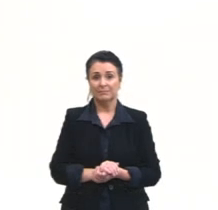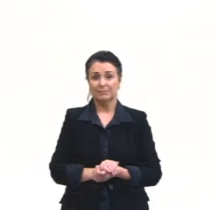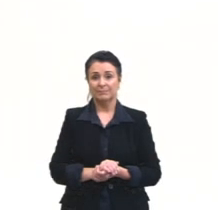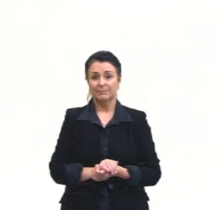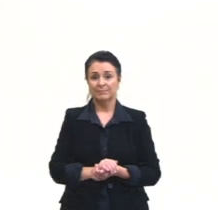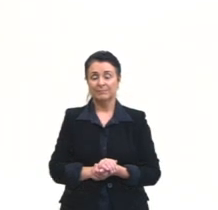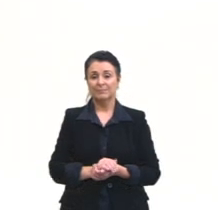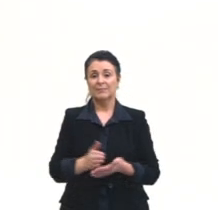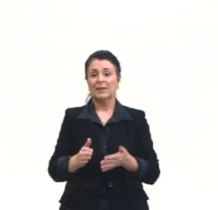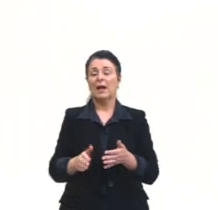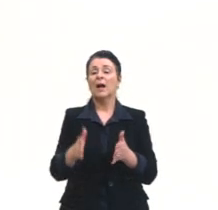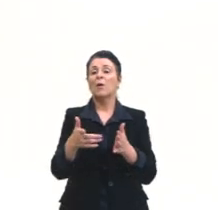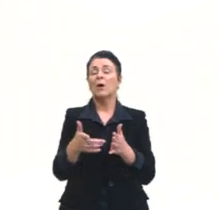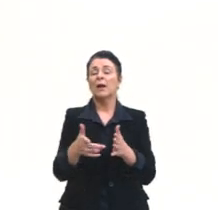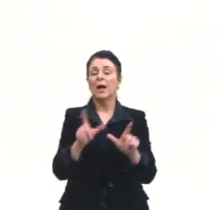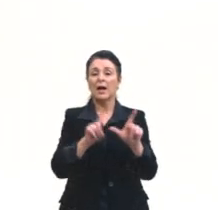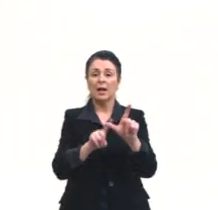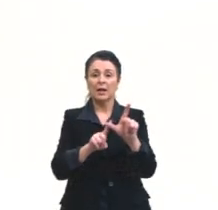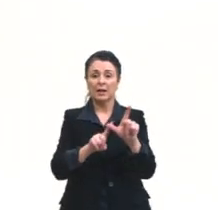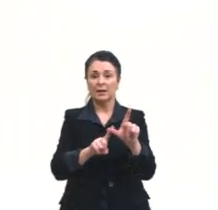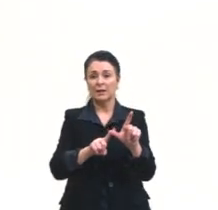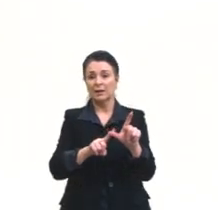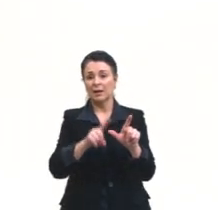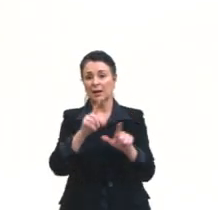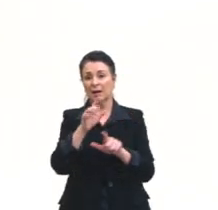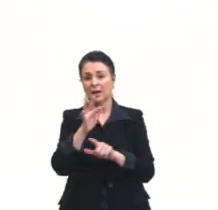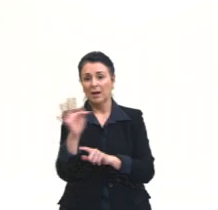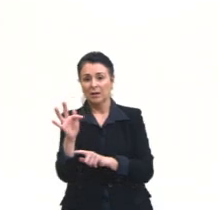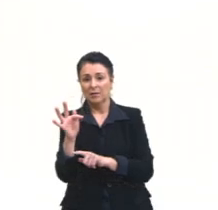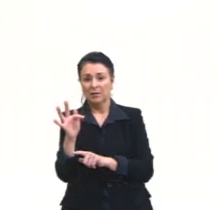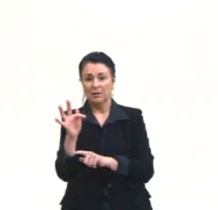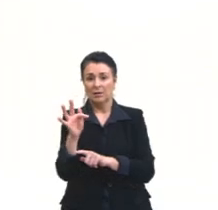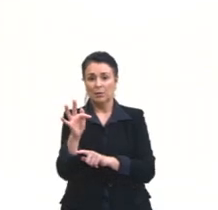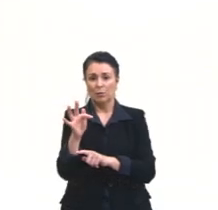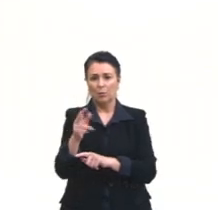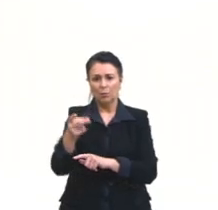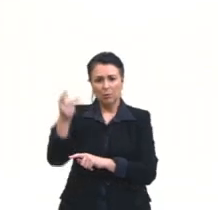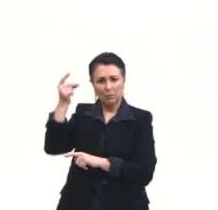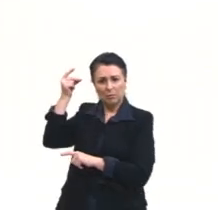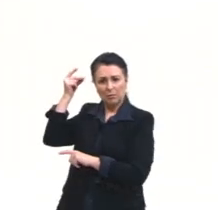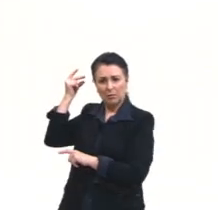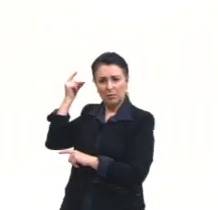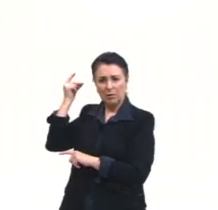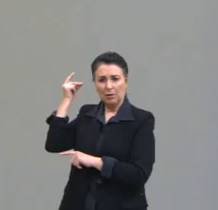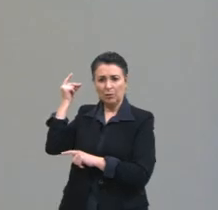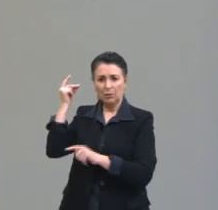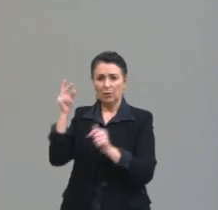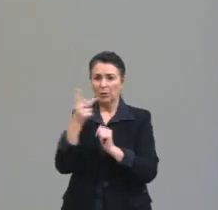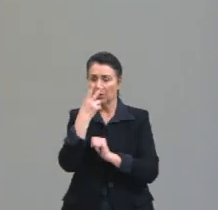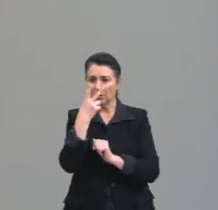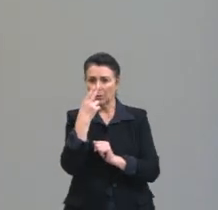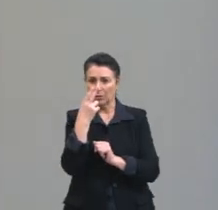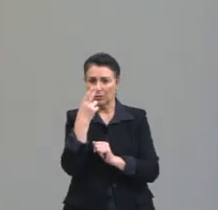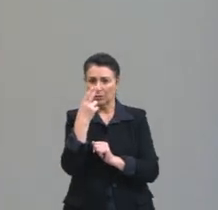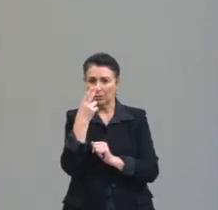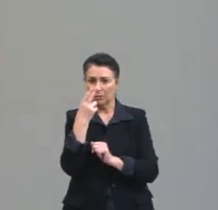a letra f o ancestral comum dos prótons mata está aqui